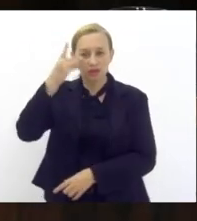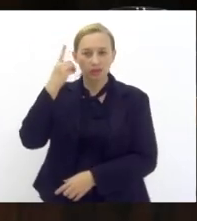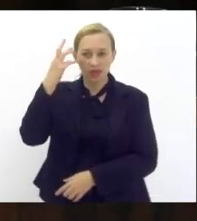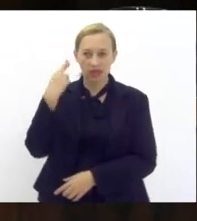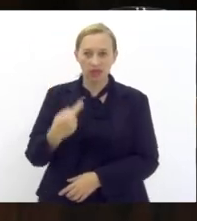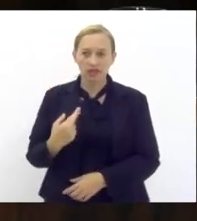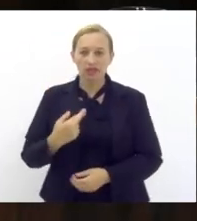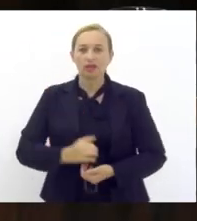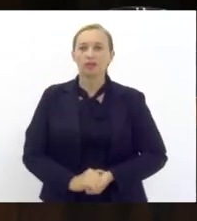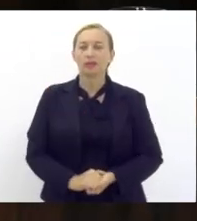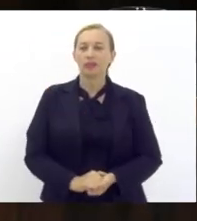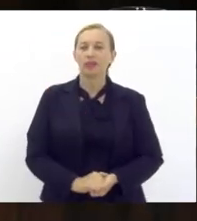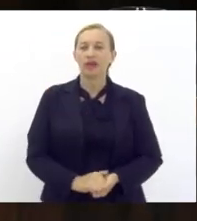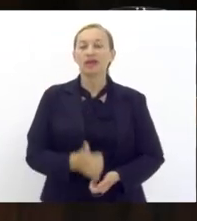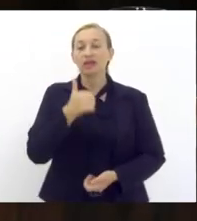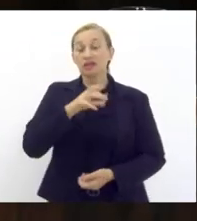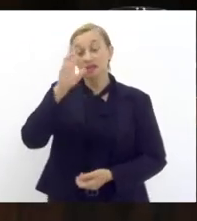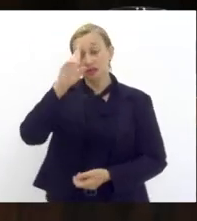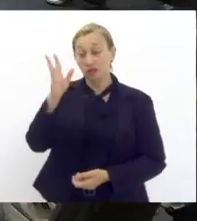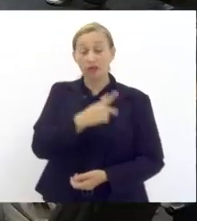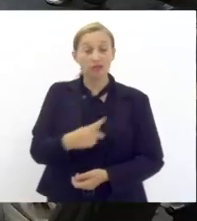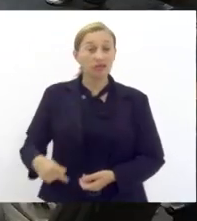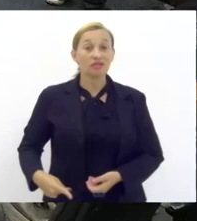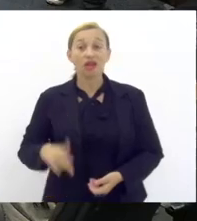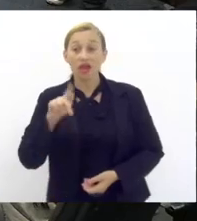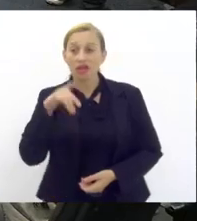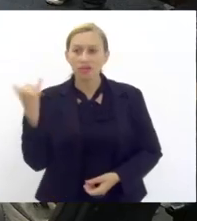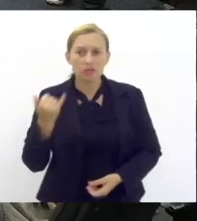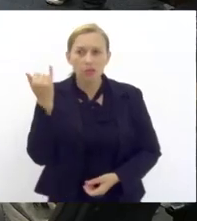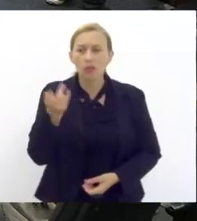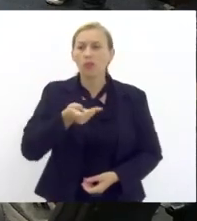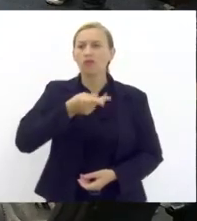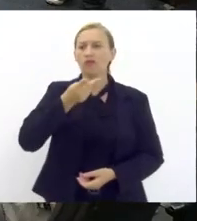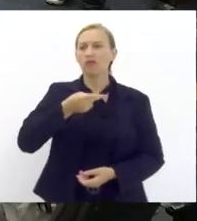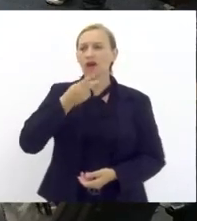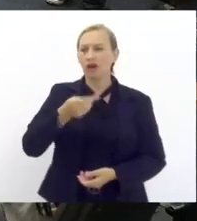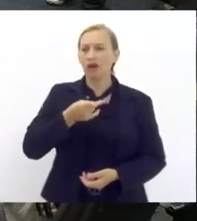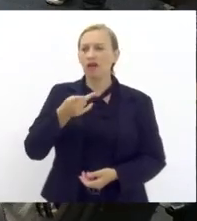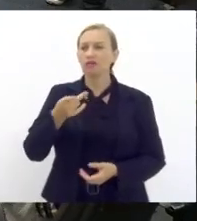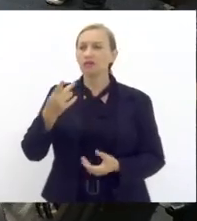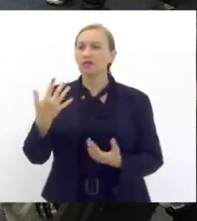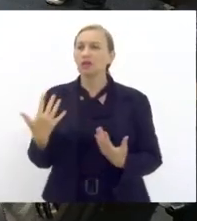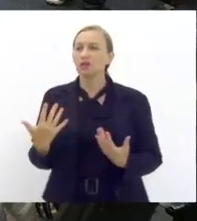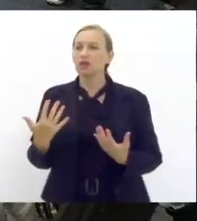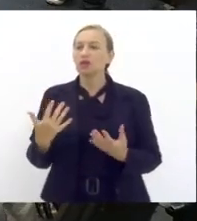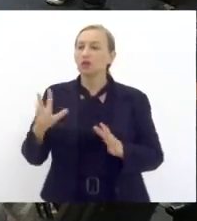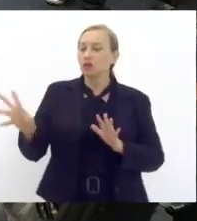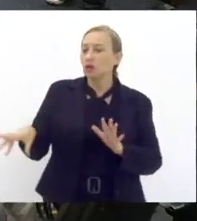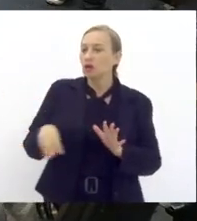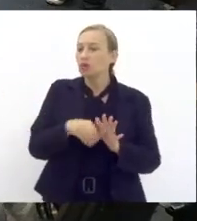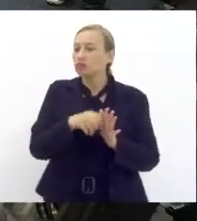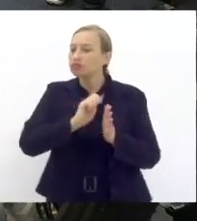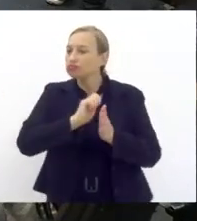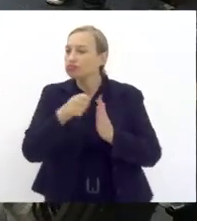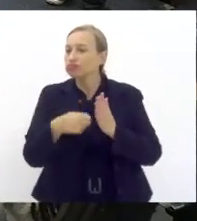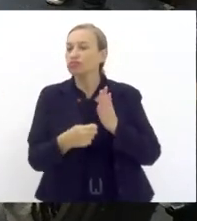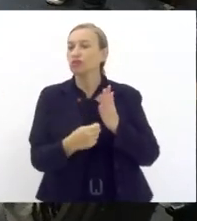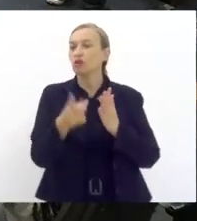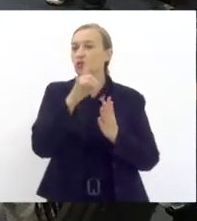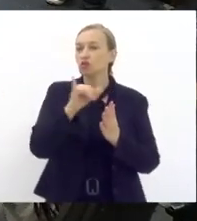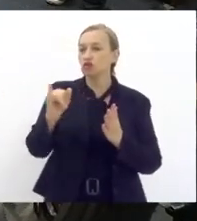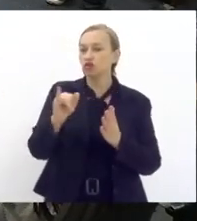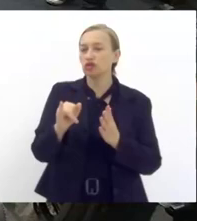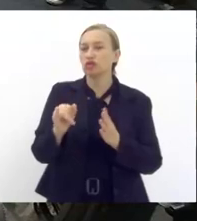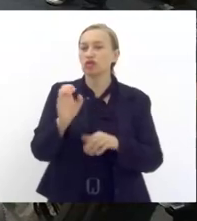Souza. Senhora presidenta, super importante a gente falar da inclusão no calendário oficial do dia estadual do teste